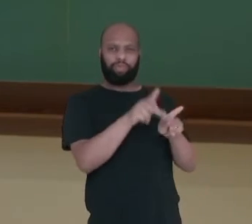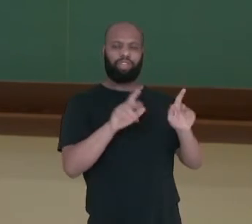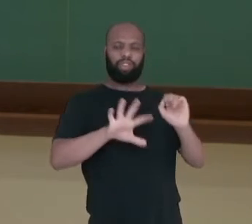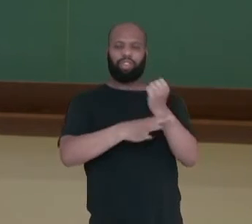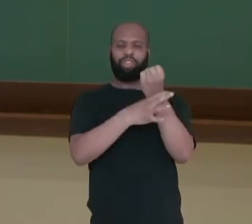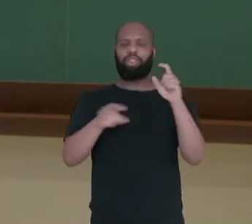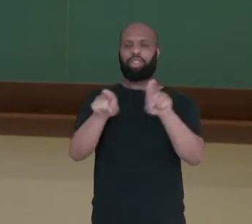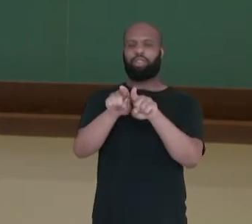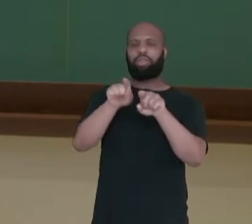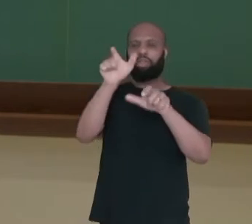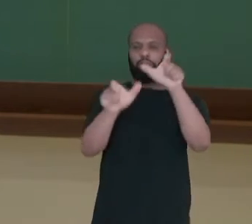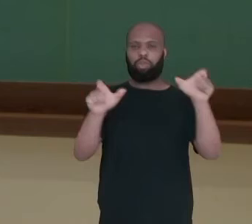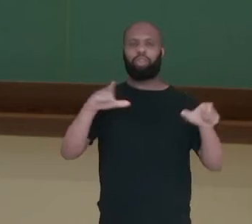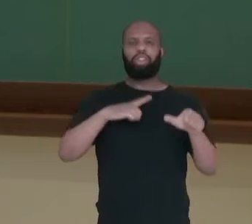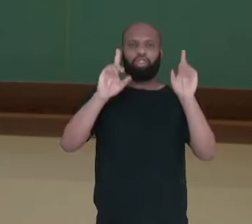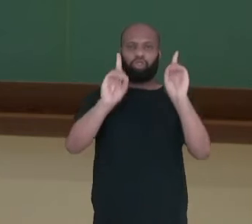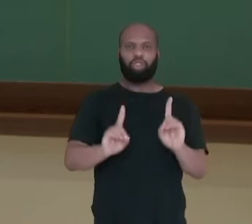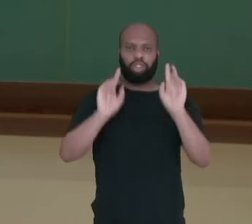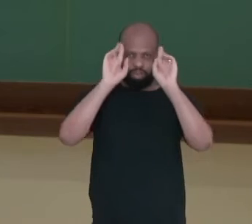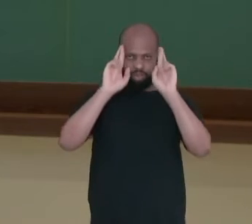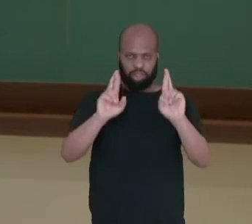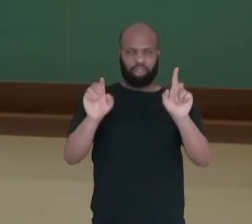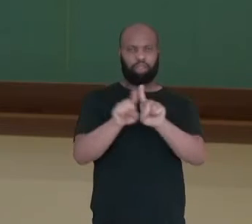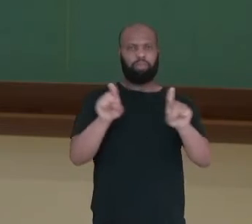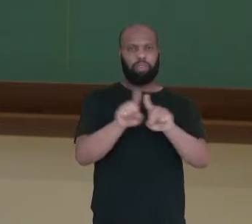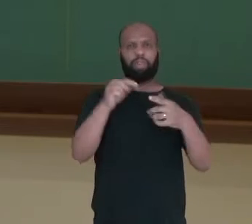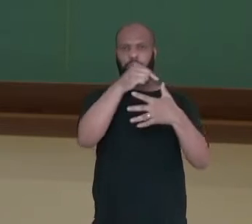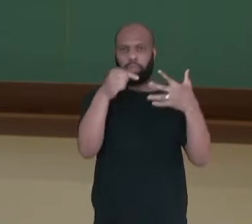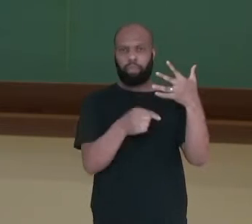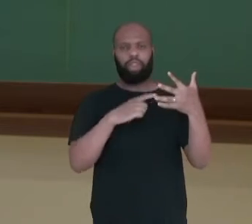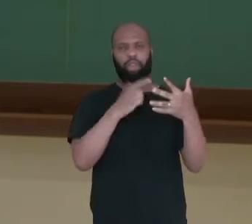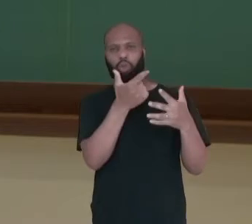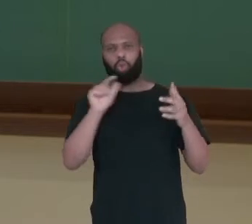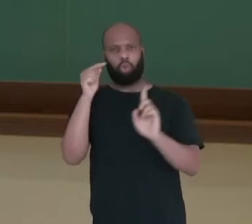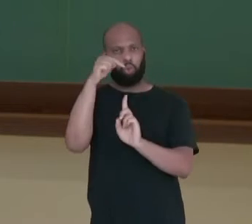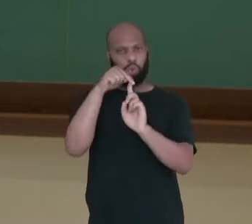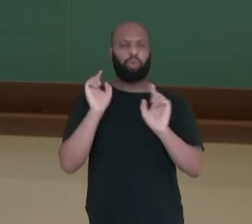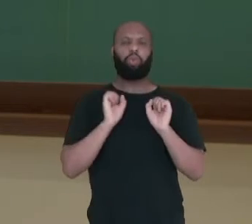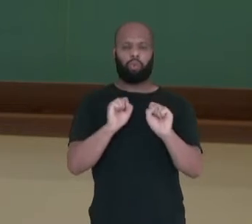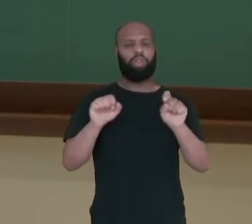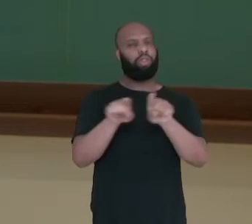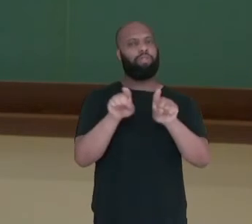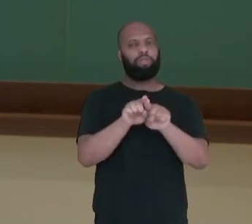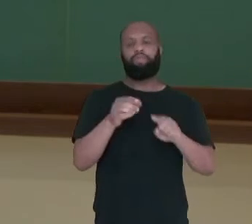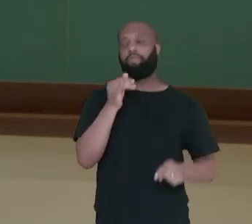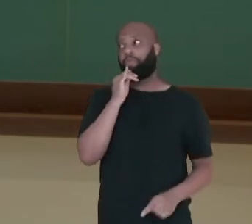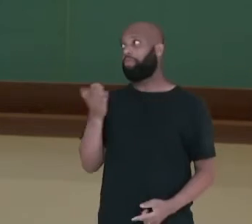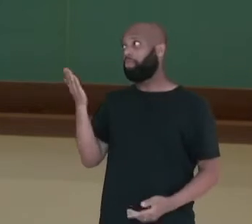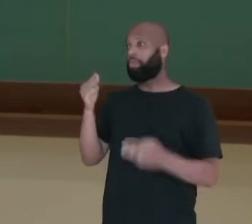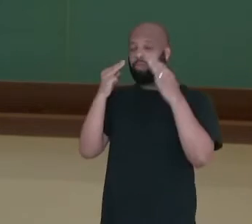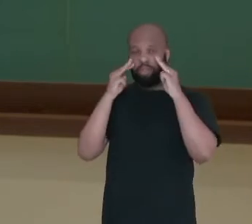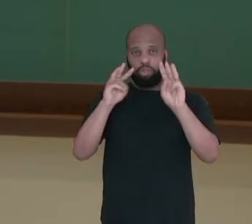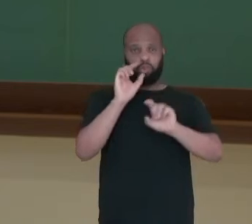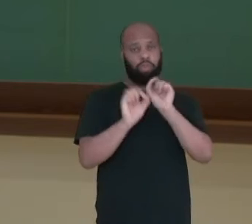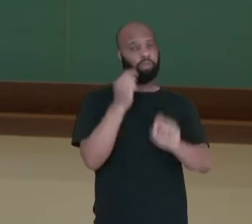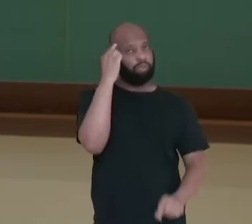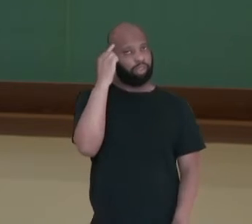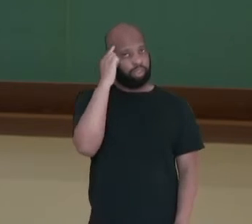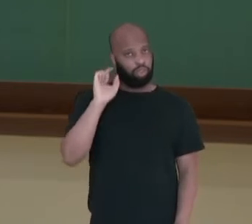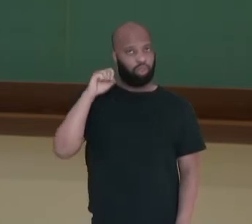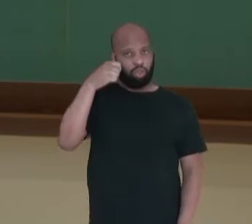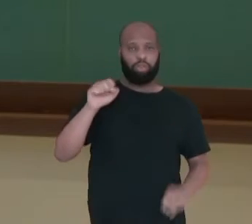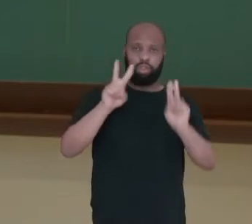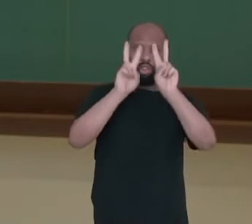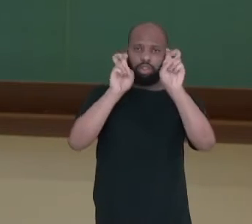pessoas tenham seus direitos respeitados, etc. Pode ser qualquer outra finalidade, né? No caso do Maquiavel, ele está pensando justamente sobre